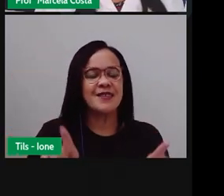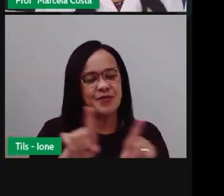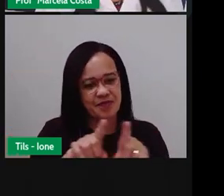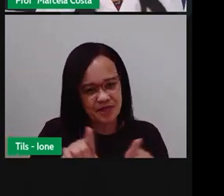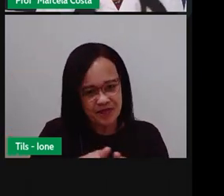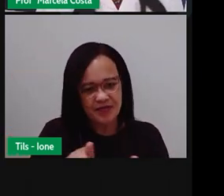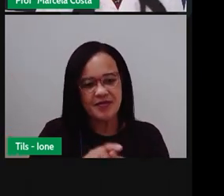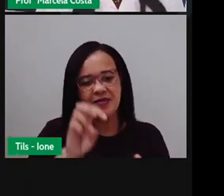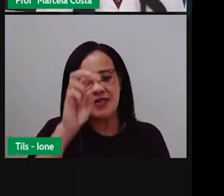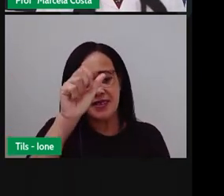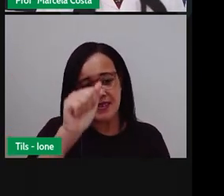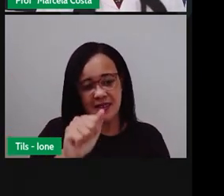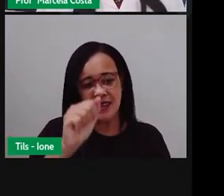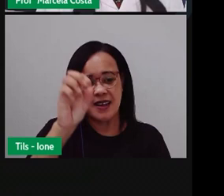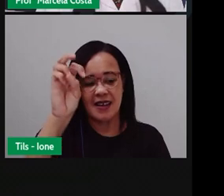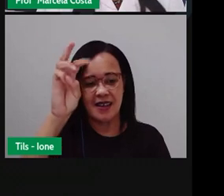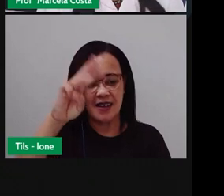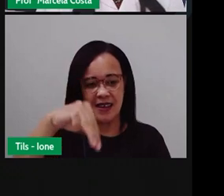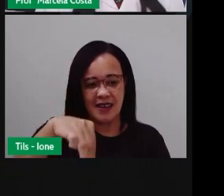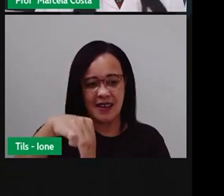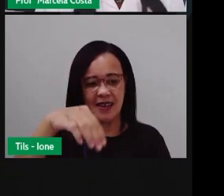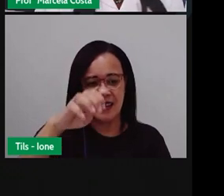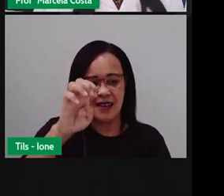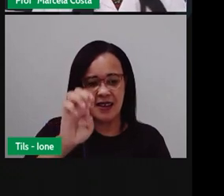Tenho amendoim,